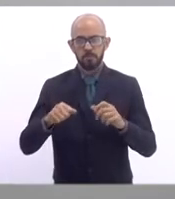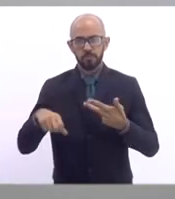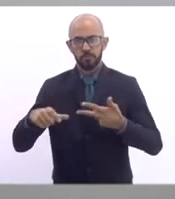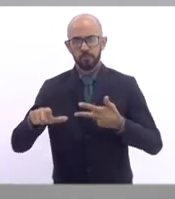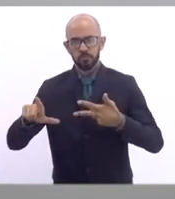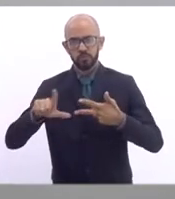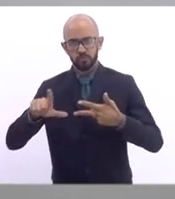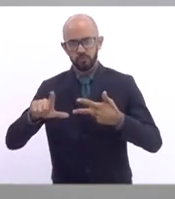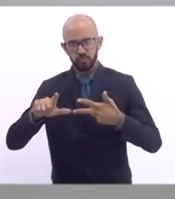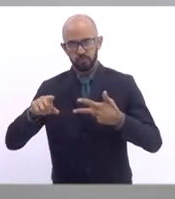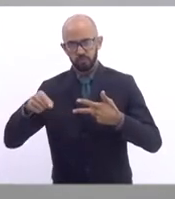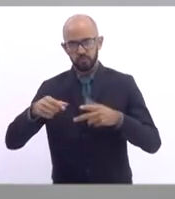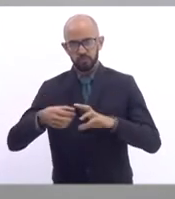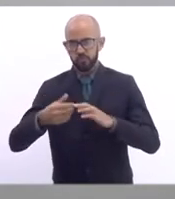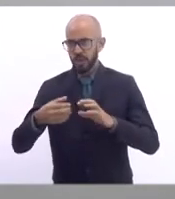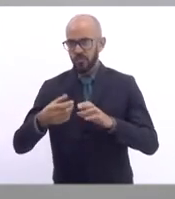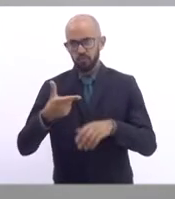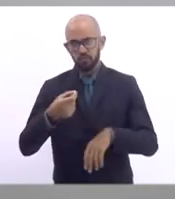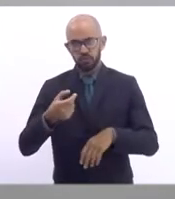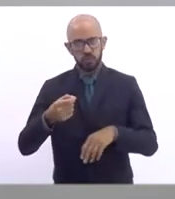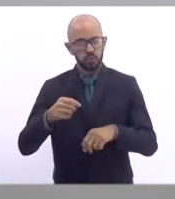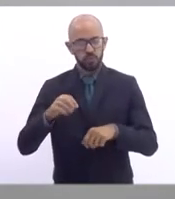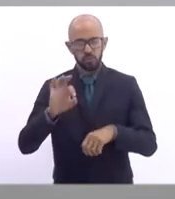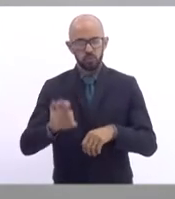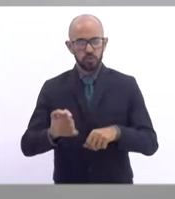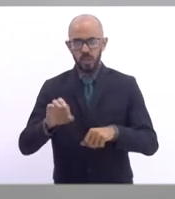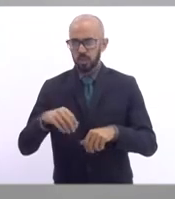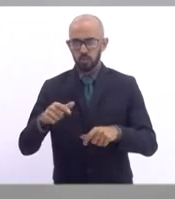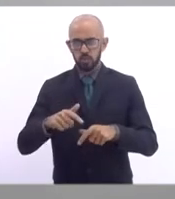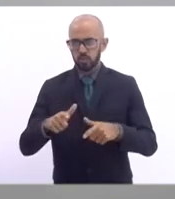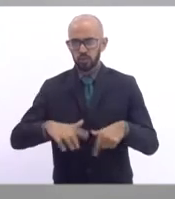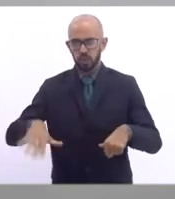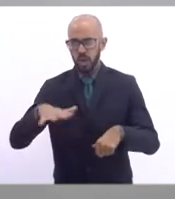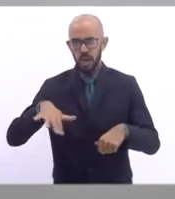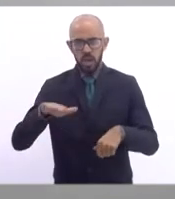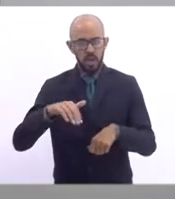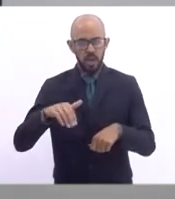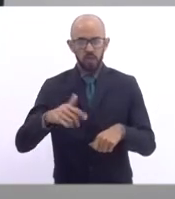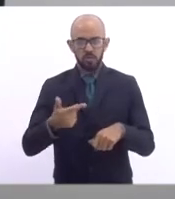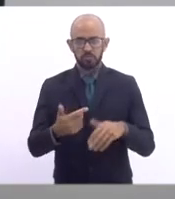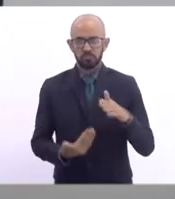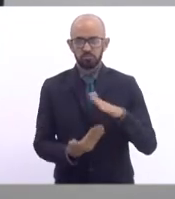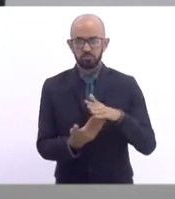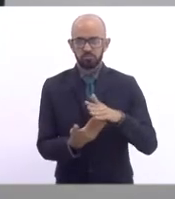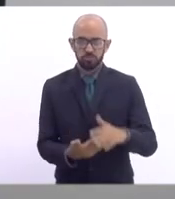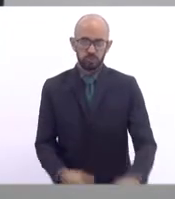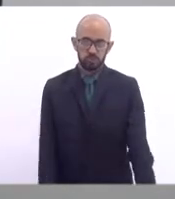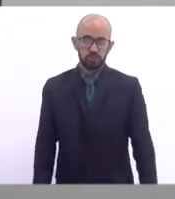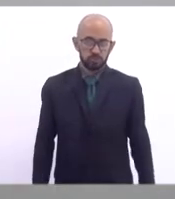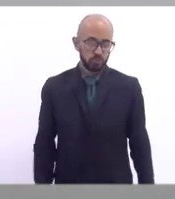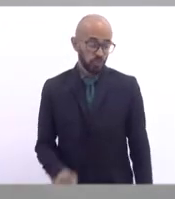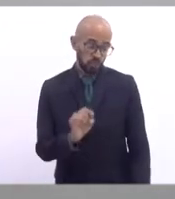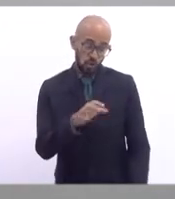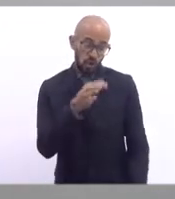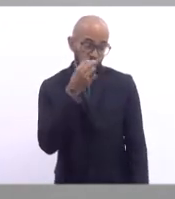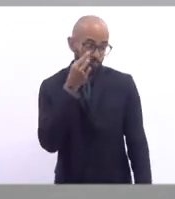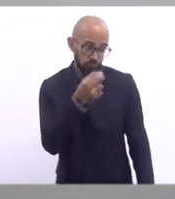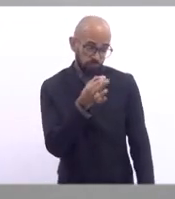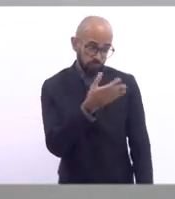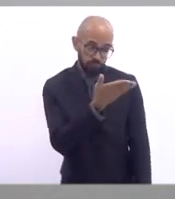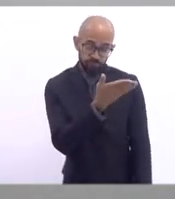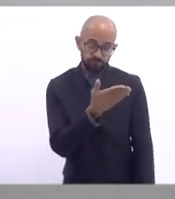amplo geral e irrestrito é mas enfim Vamos enfrentar só observação que não se Quer alcançar